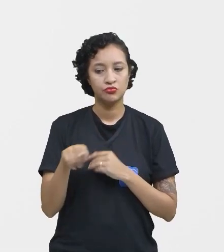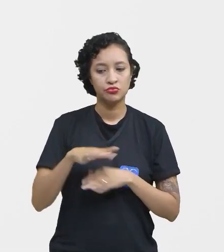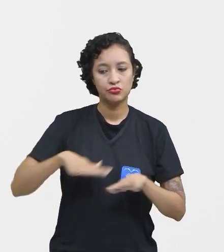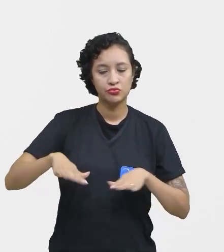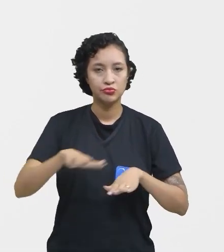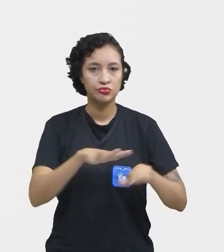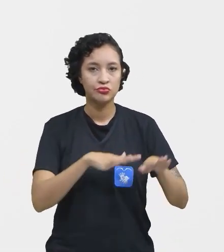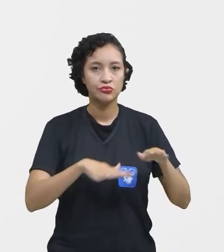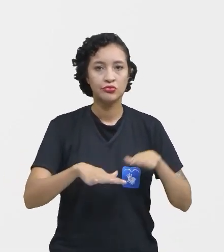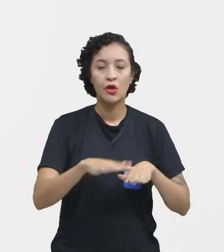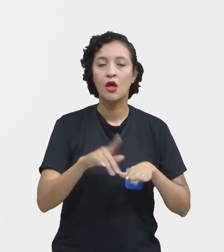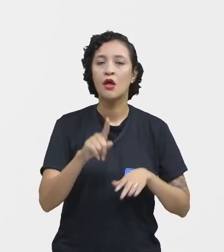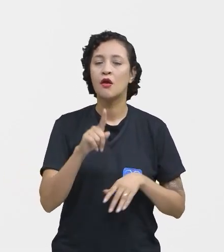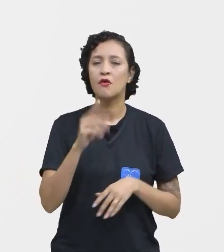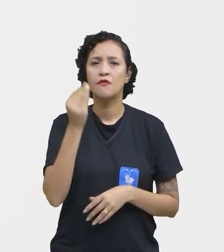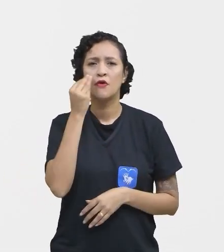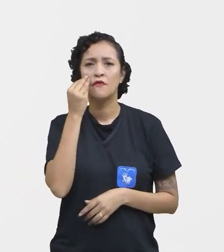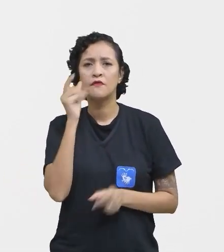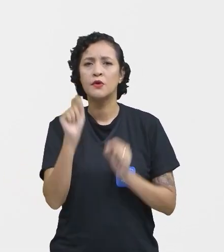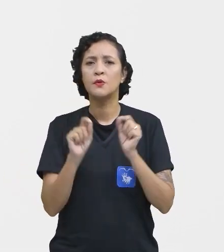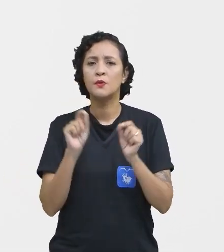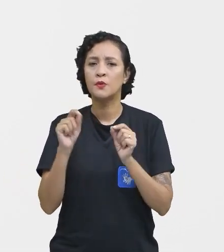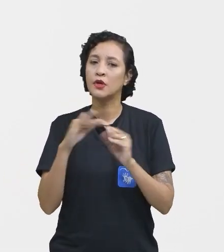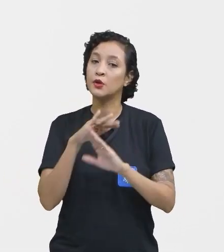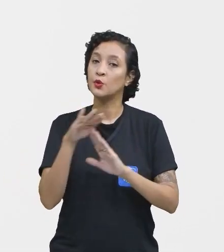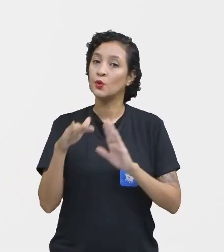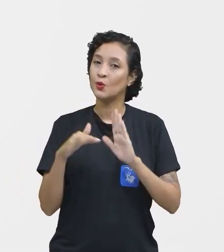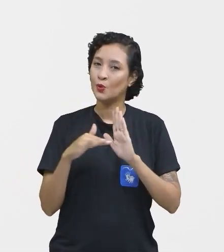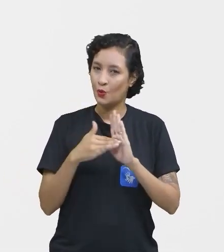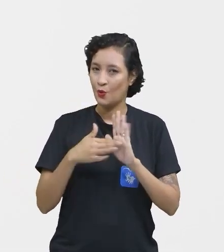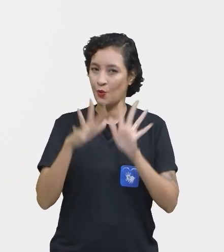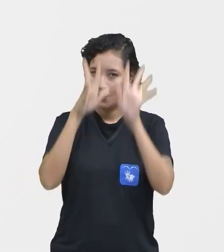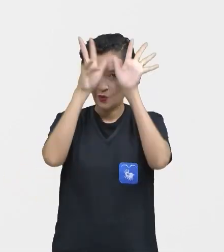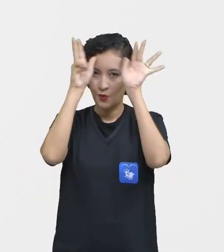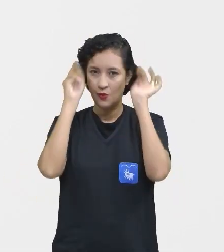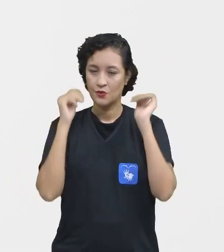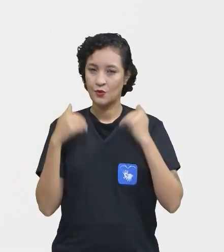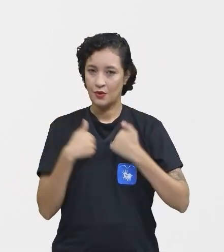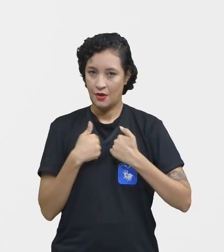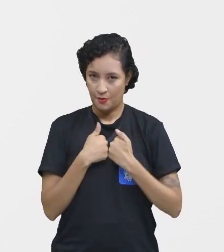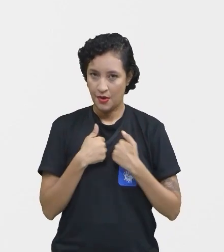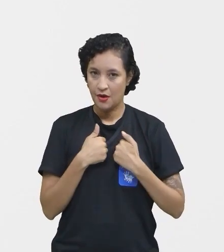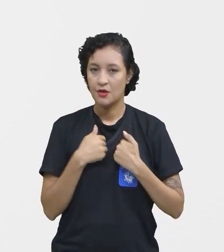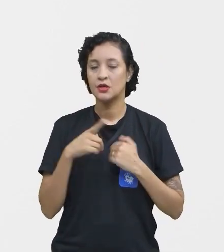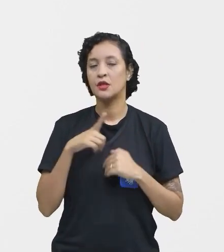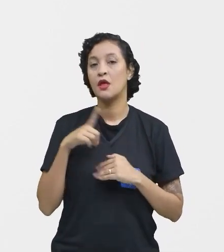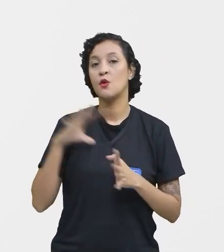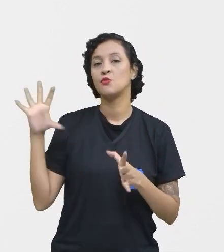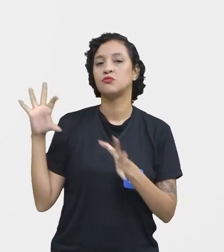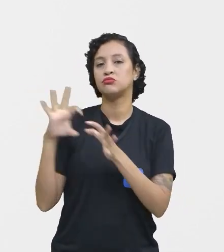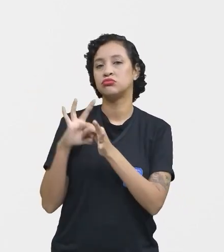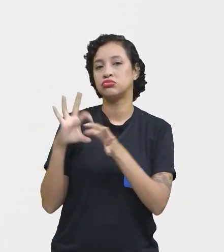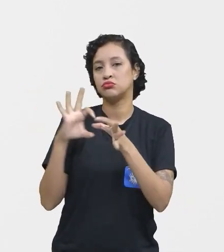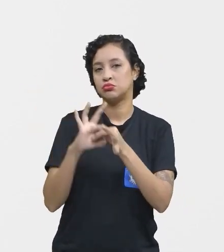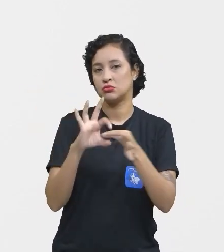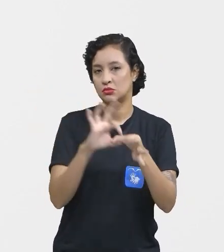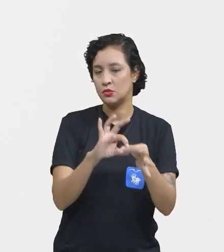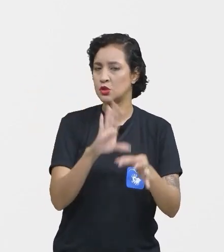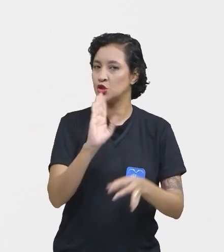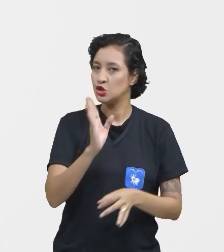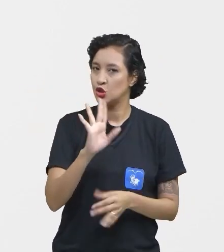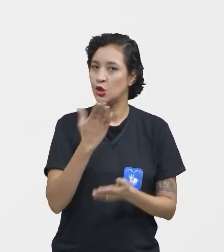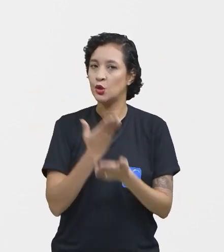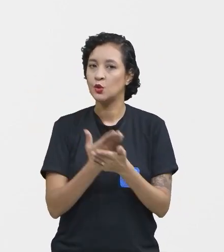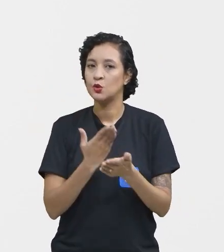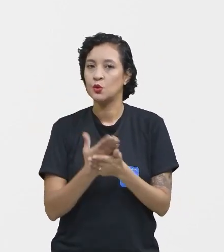ver que todos eles, de alguma forma, possuem uma ligação. Nós já falamos sobre isso em cadeia alimentar.